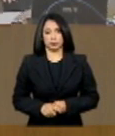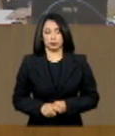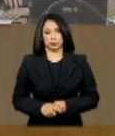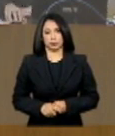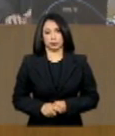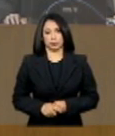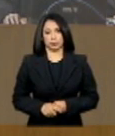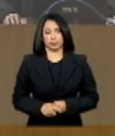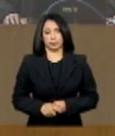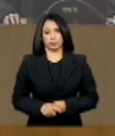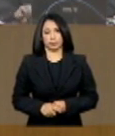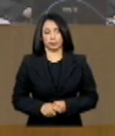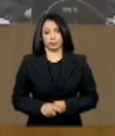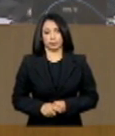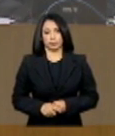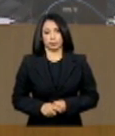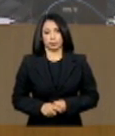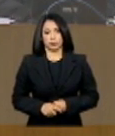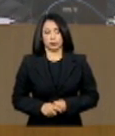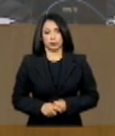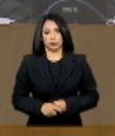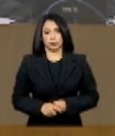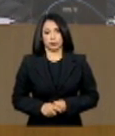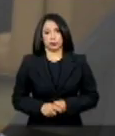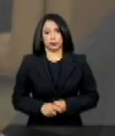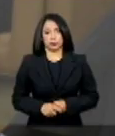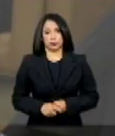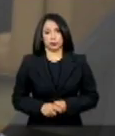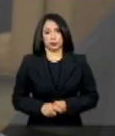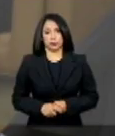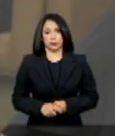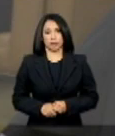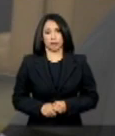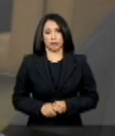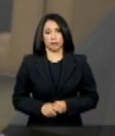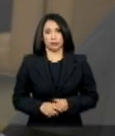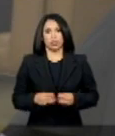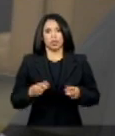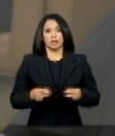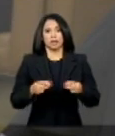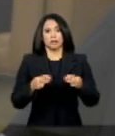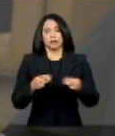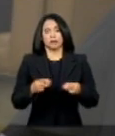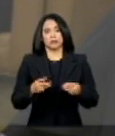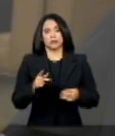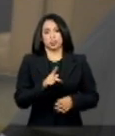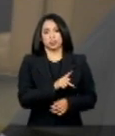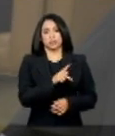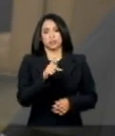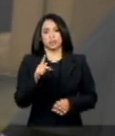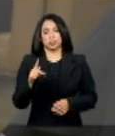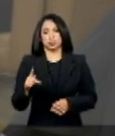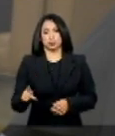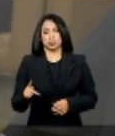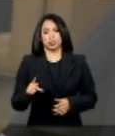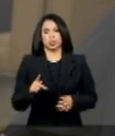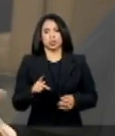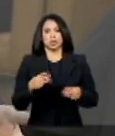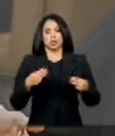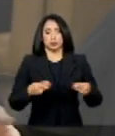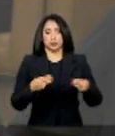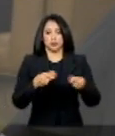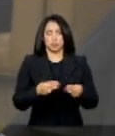hoje em silêncio do ministro presidente ele disse o ministro relator